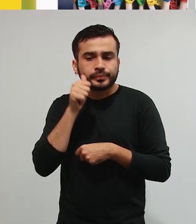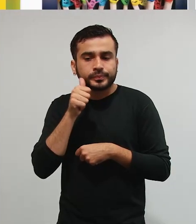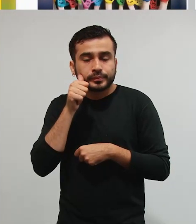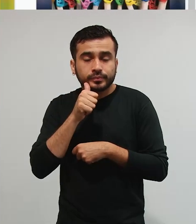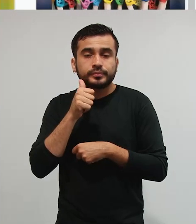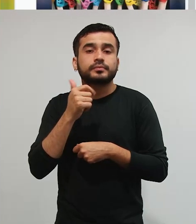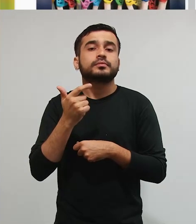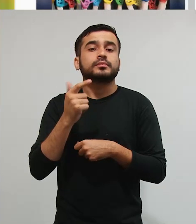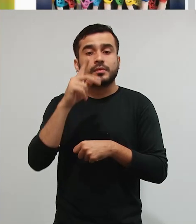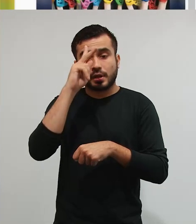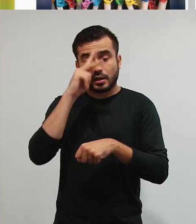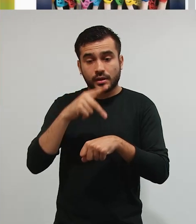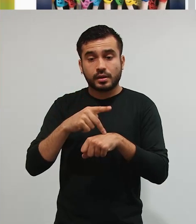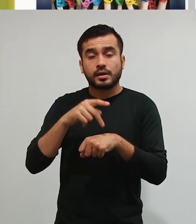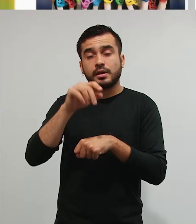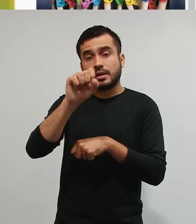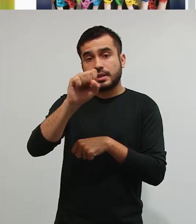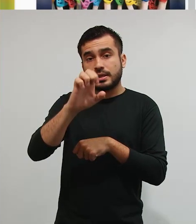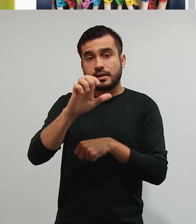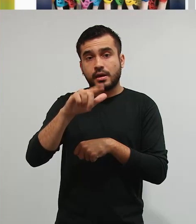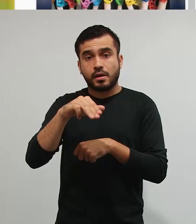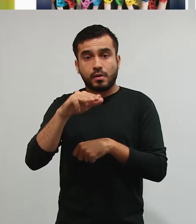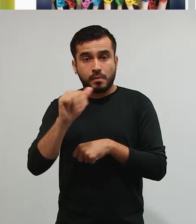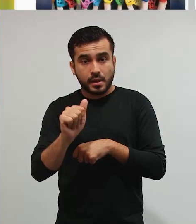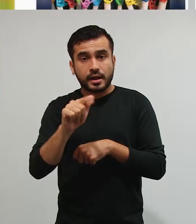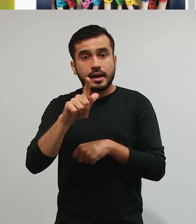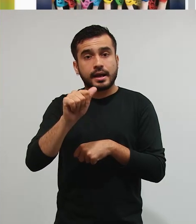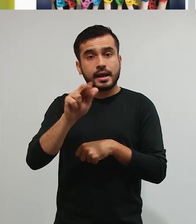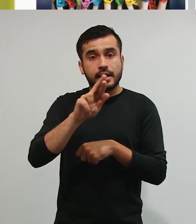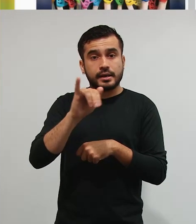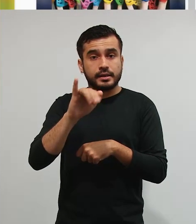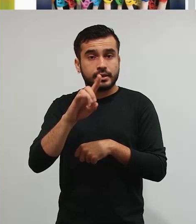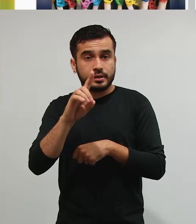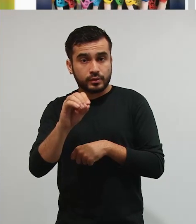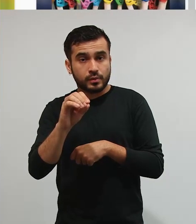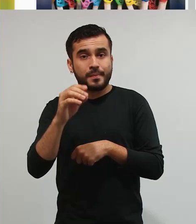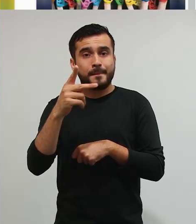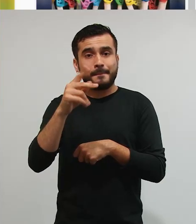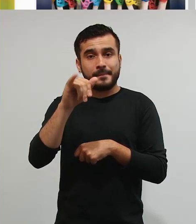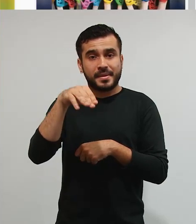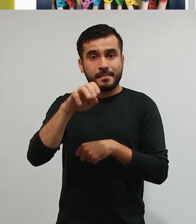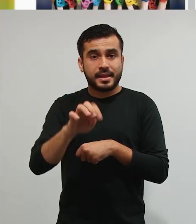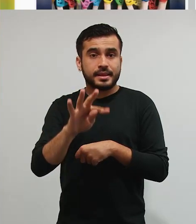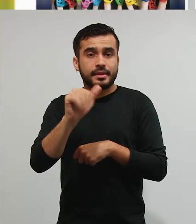aqui, a Selminha, né? Que é Selma Garrido Pimenta, uma das grandes escritoras da